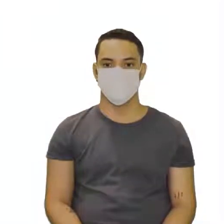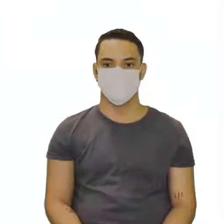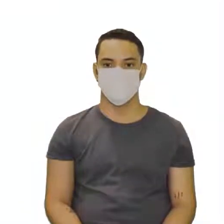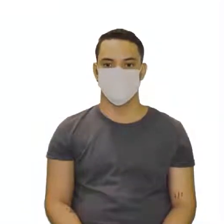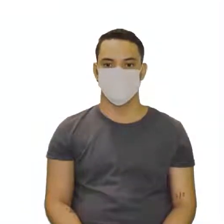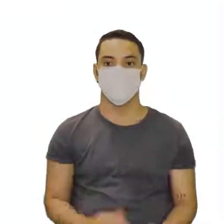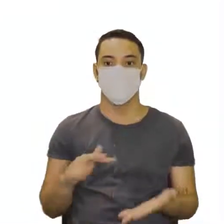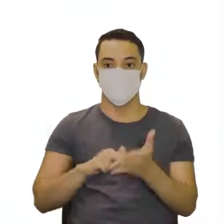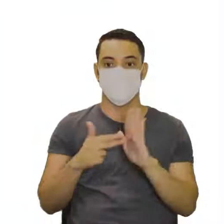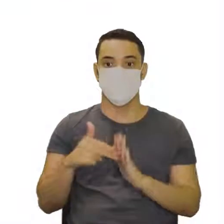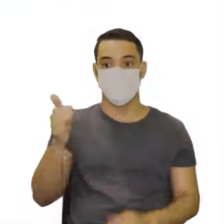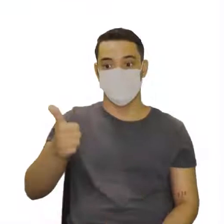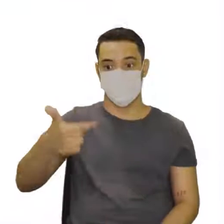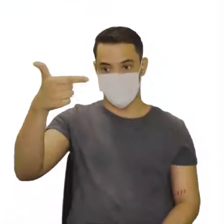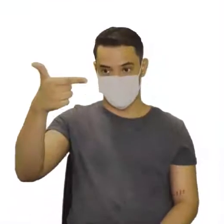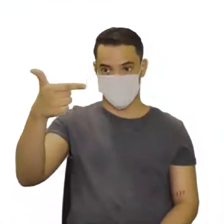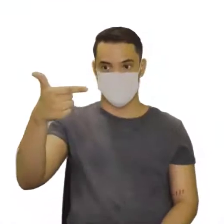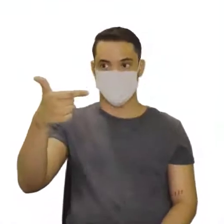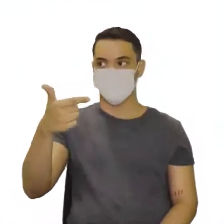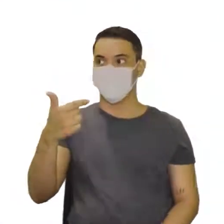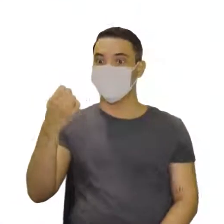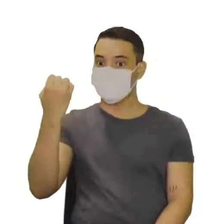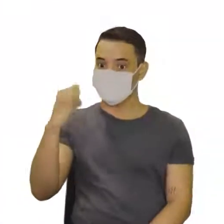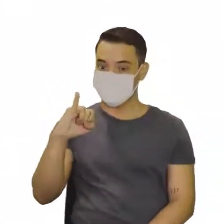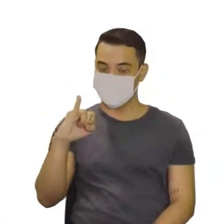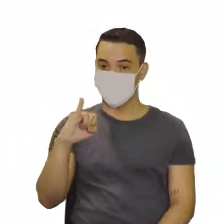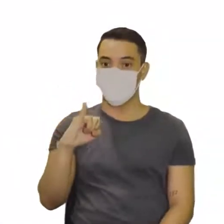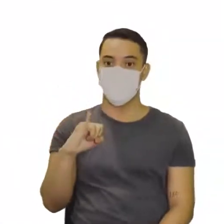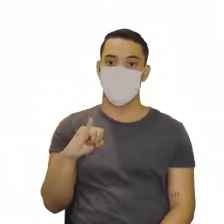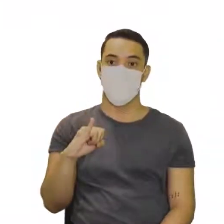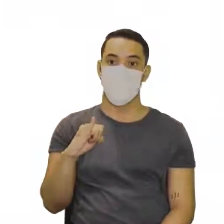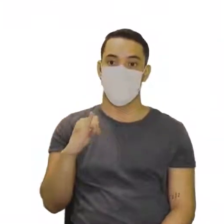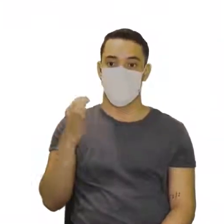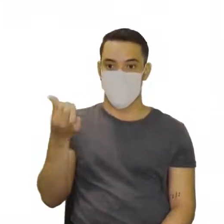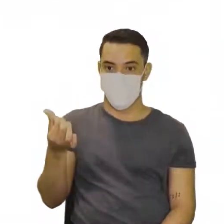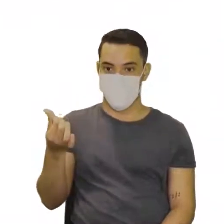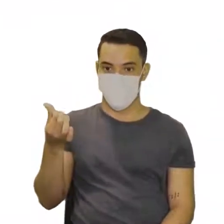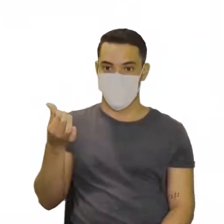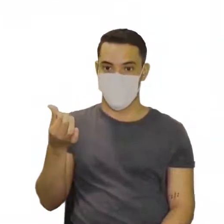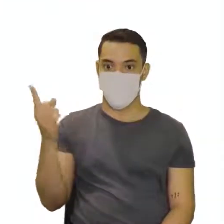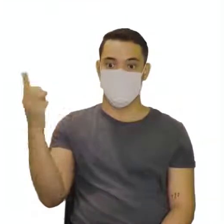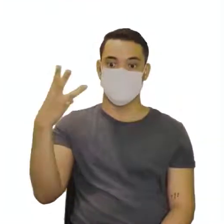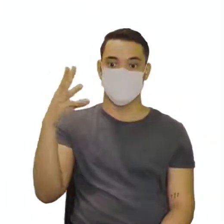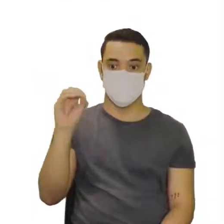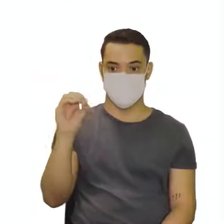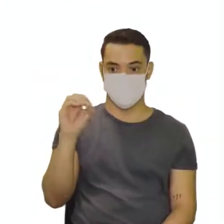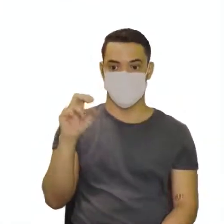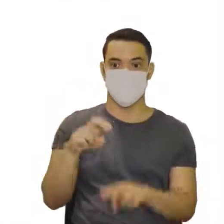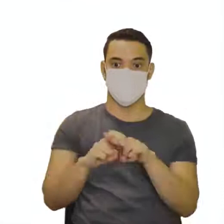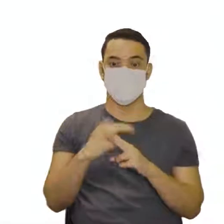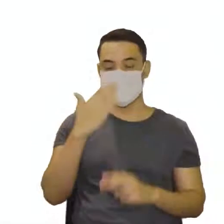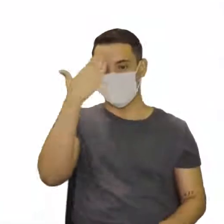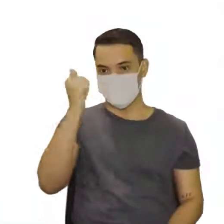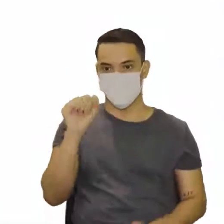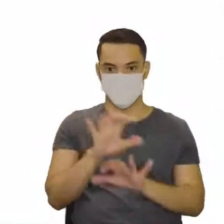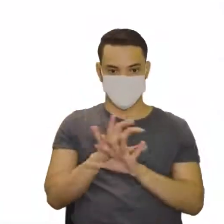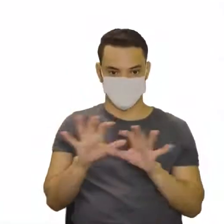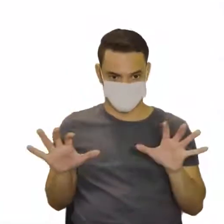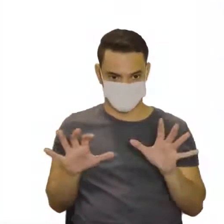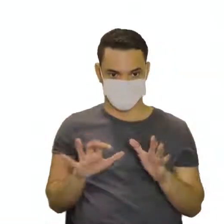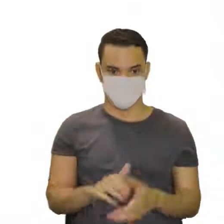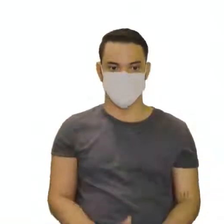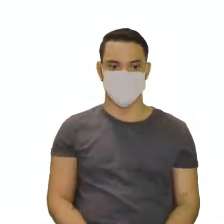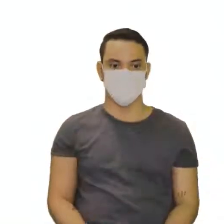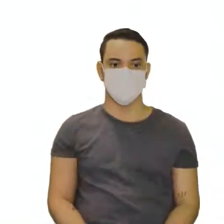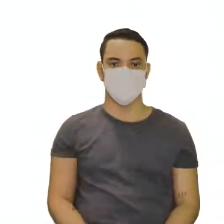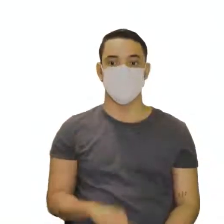isso aqui vale 12. Quando esse for 6, esse aqui vale 30. Então, esse aqui 0, 12, ok? Então,